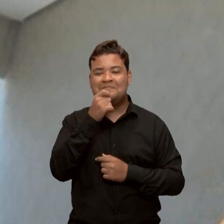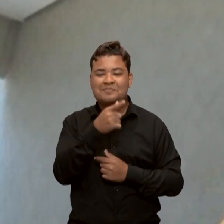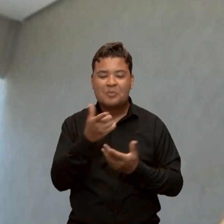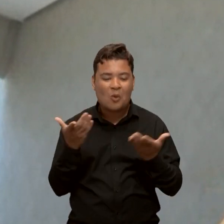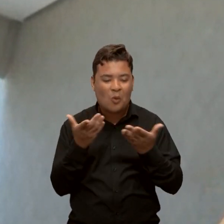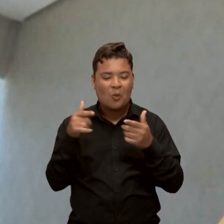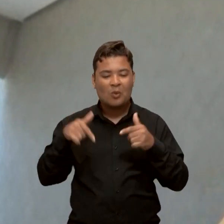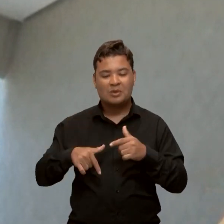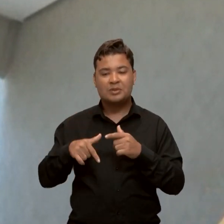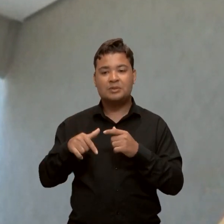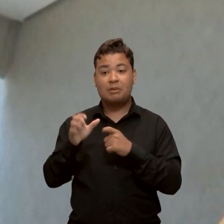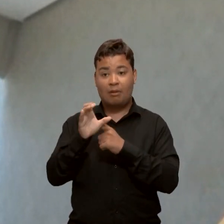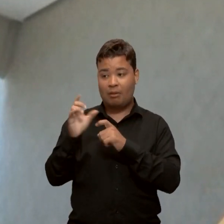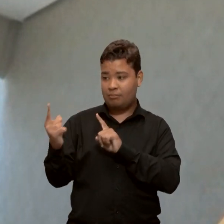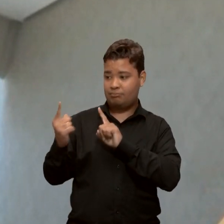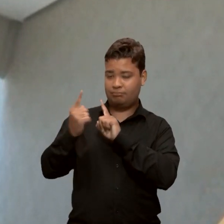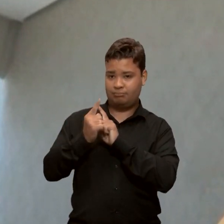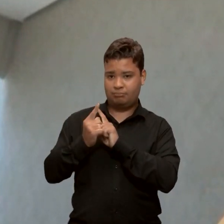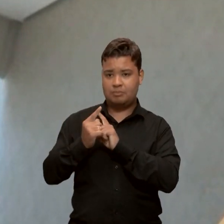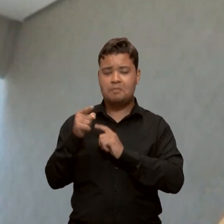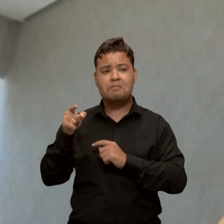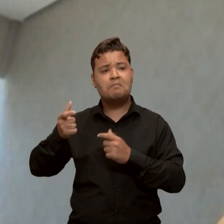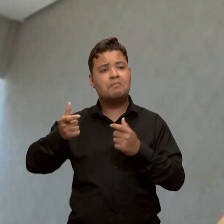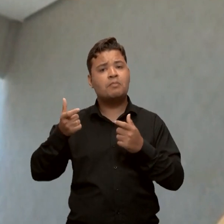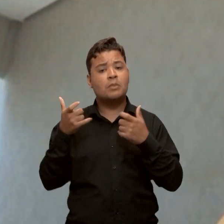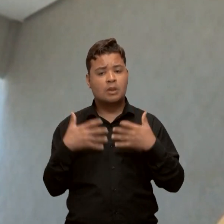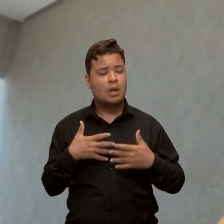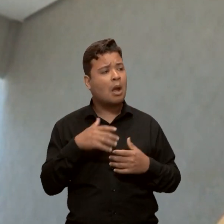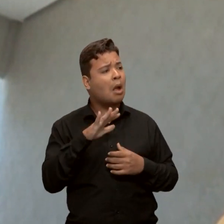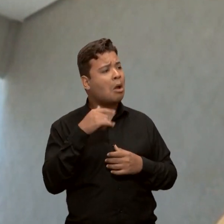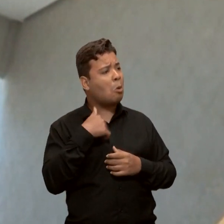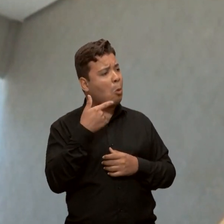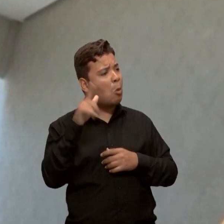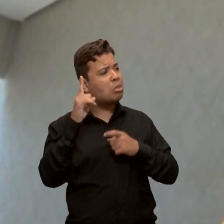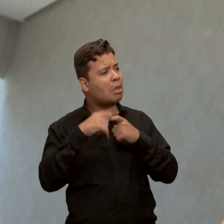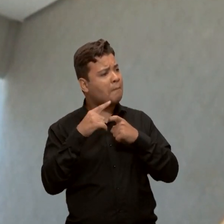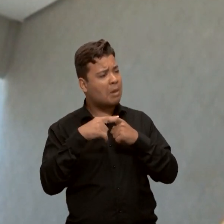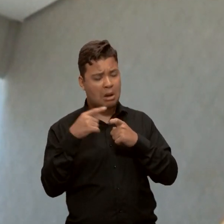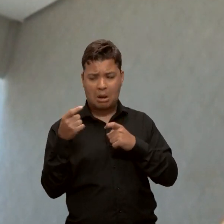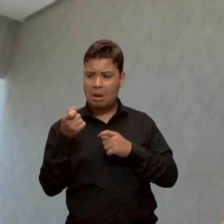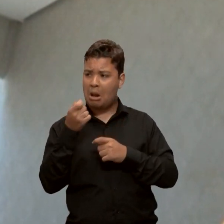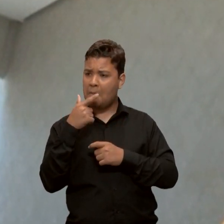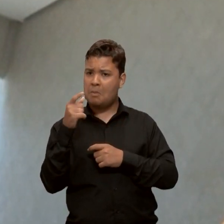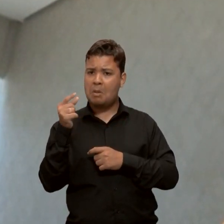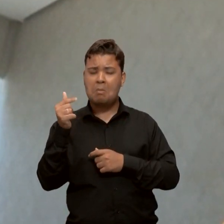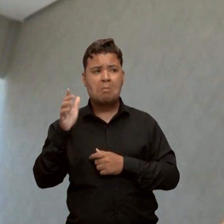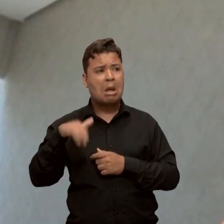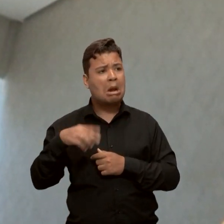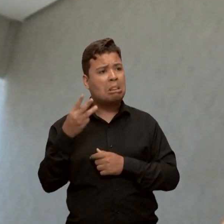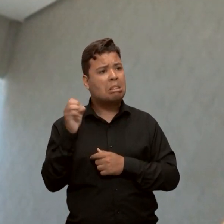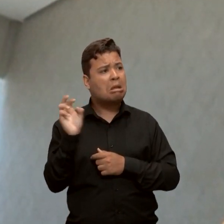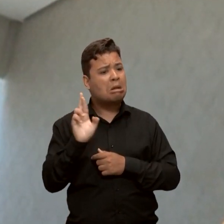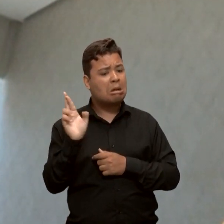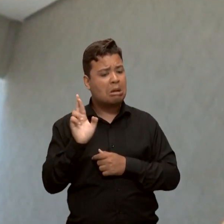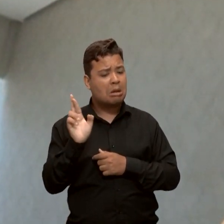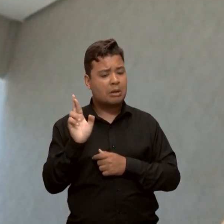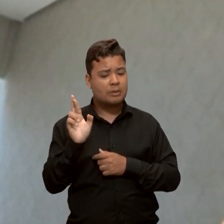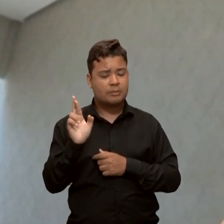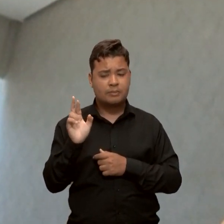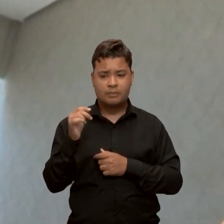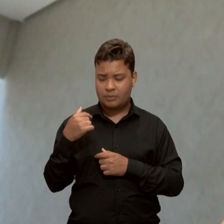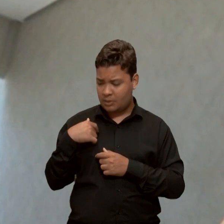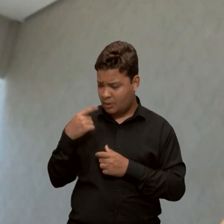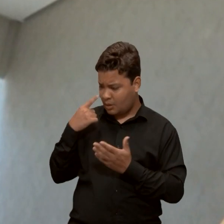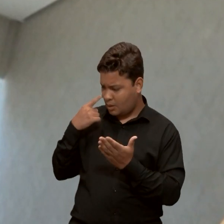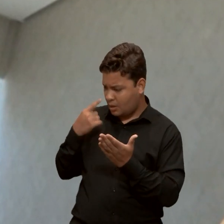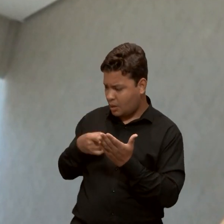paciente minha chegou e falou o seguinte, falou, nossa, eu fui numa outra médica e ela passou um remédio para mim tão barato, R$30. E aí eu olhei, vi